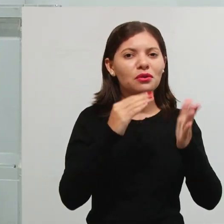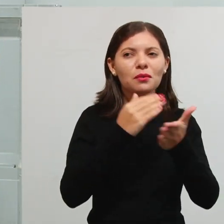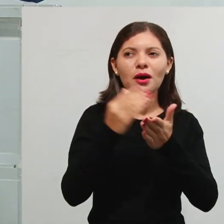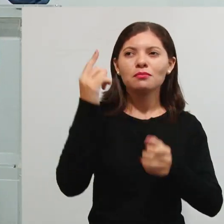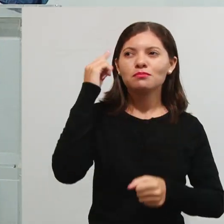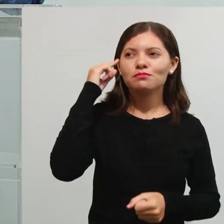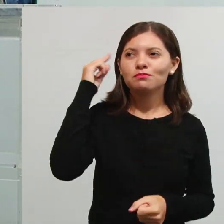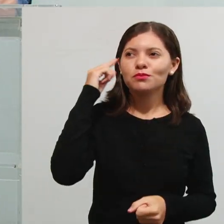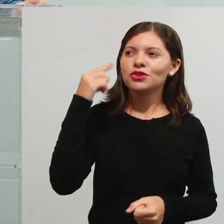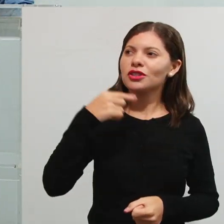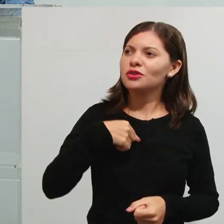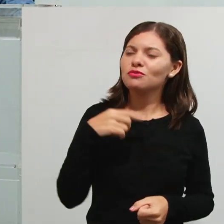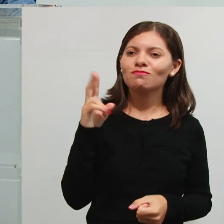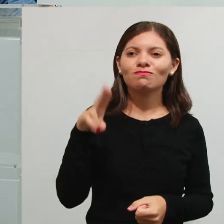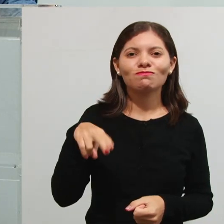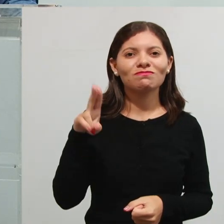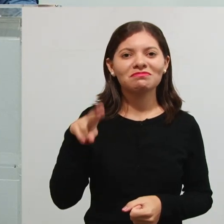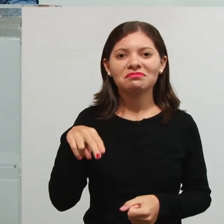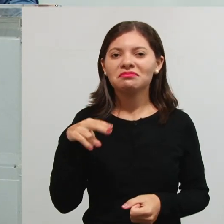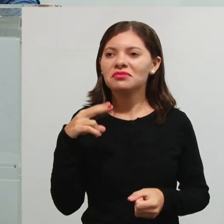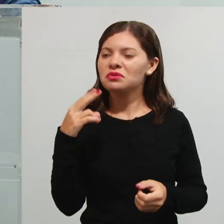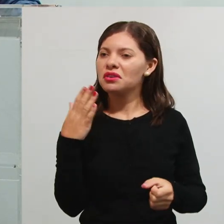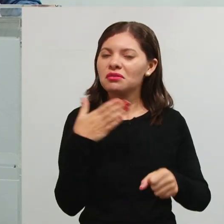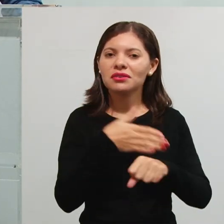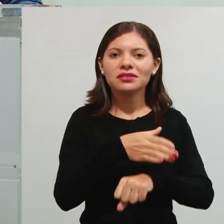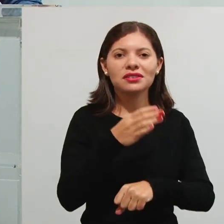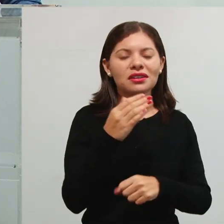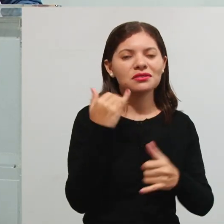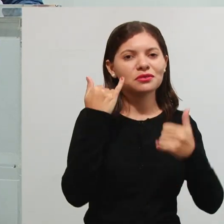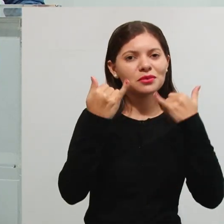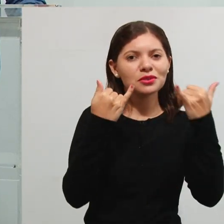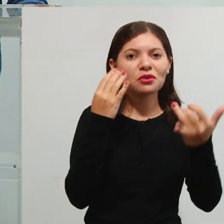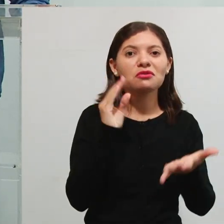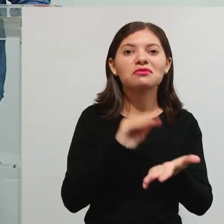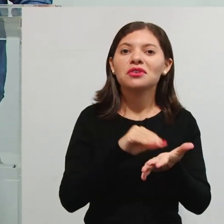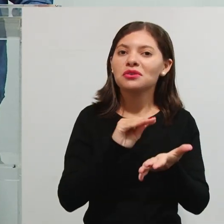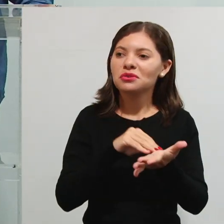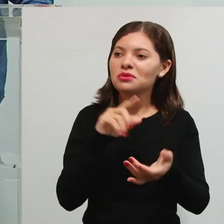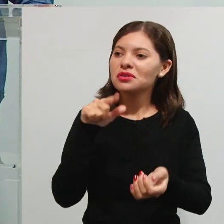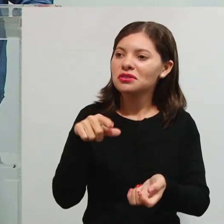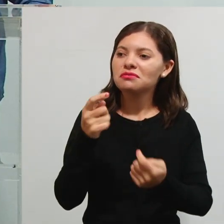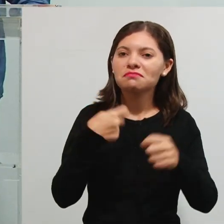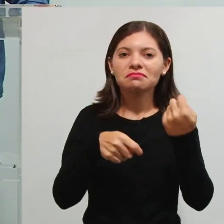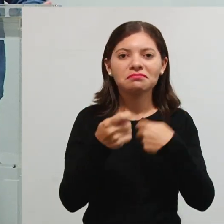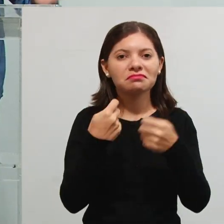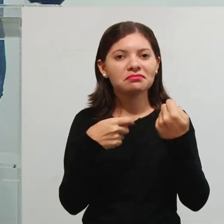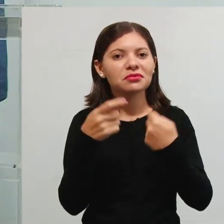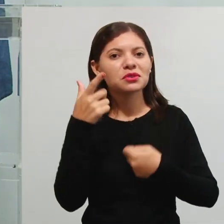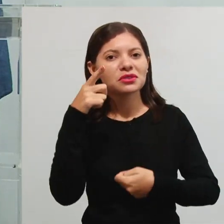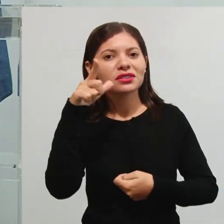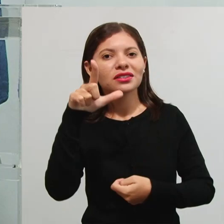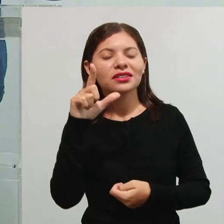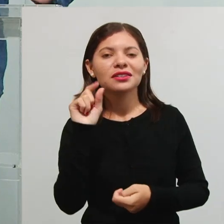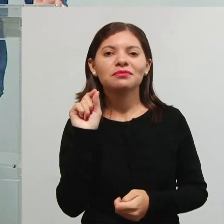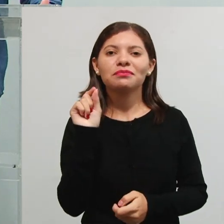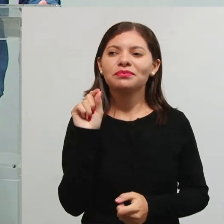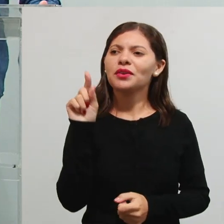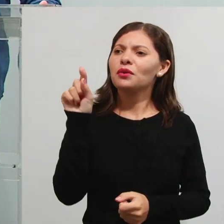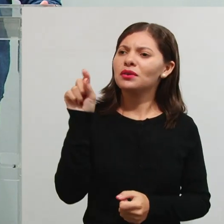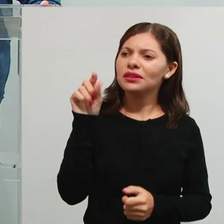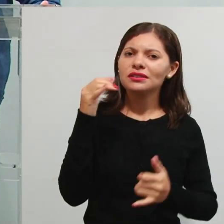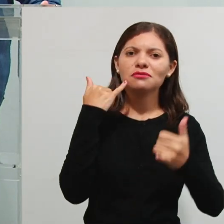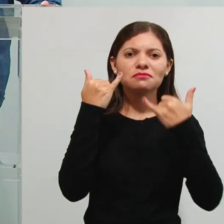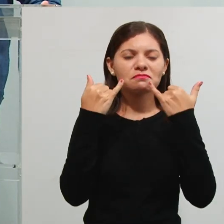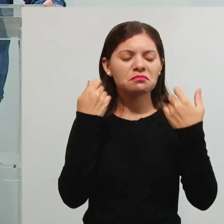pensar, poxa, eu nunca tive acesso a essa informação. Olha só, faltou isso para o meu negócio dar certo. Ou então, olha, isso é a informação